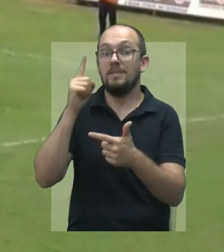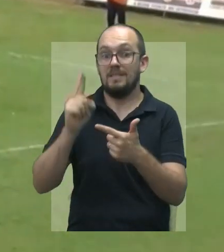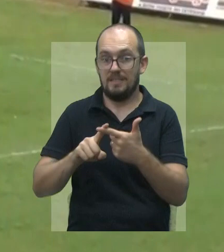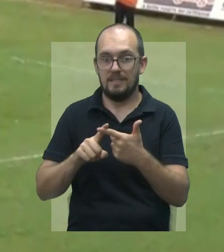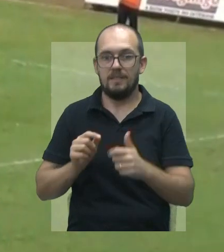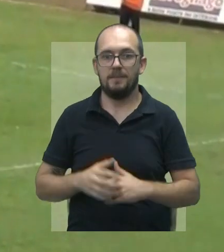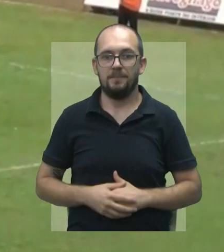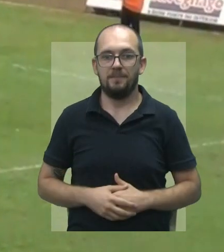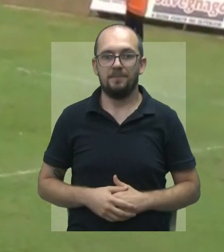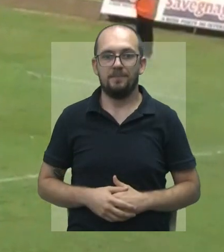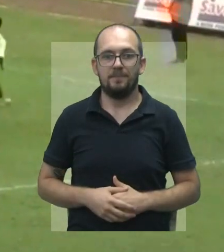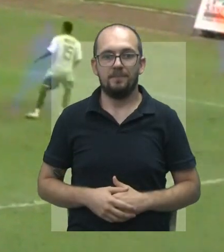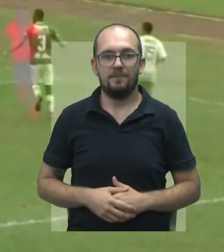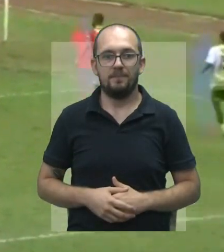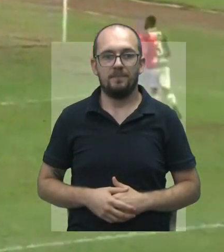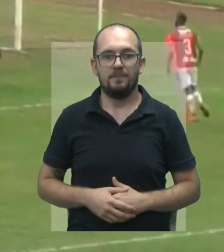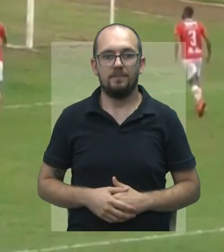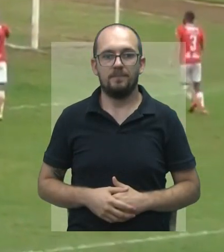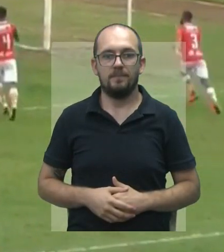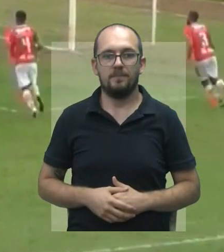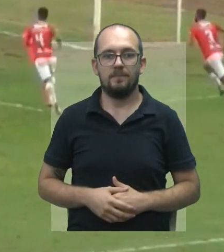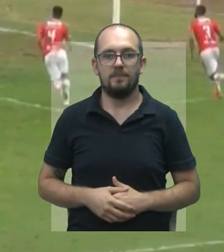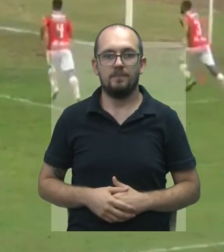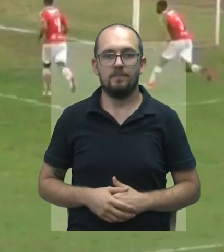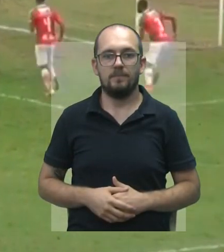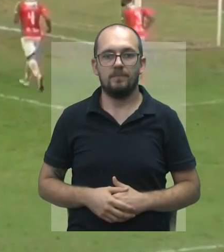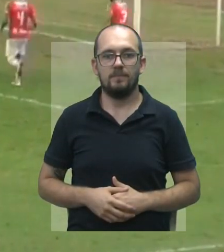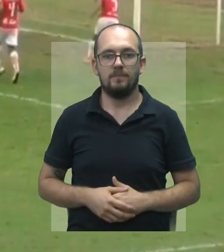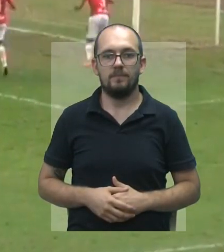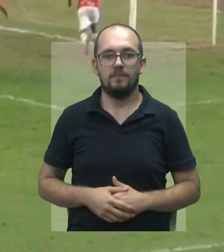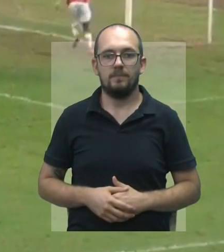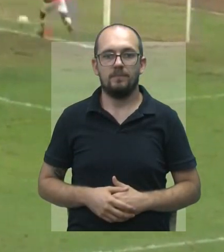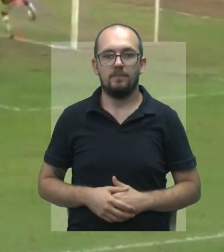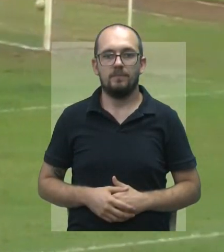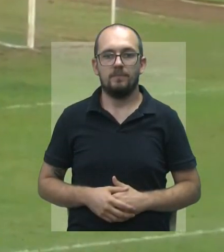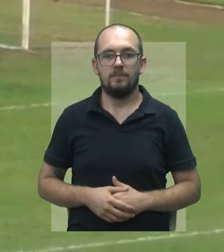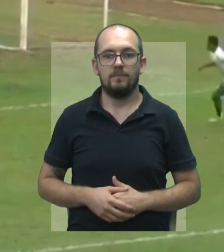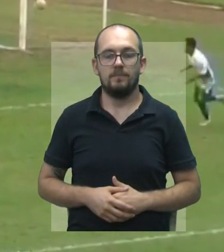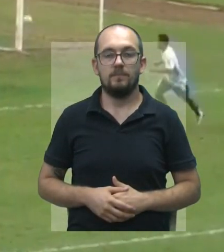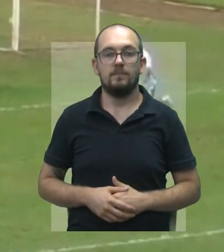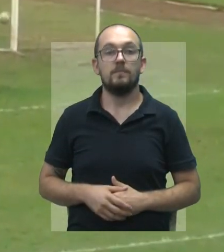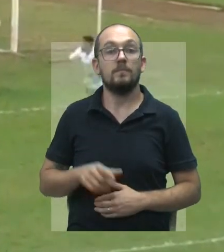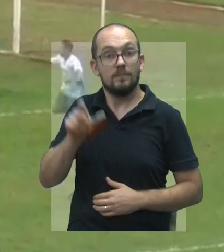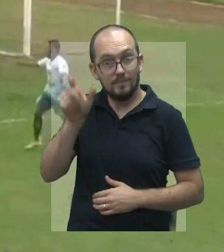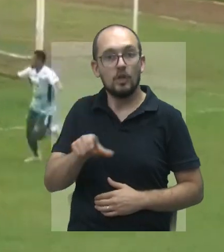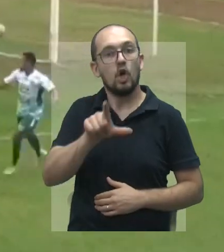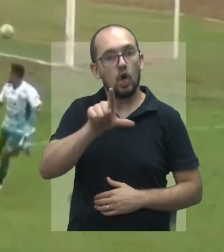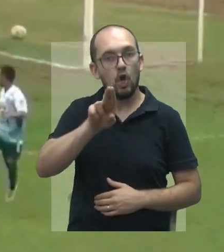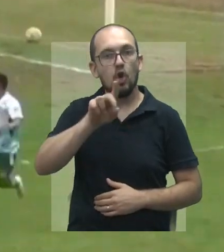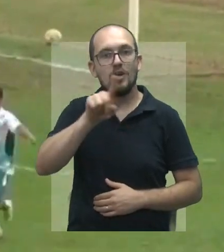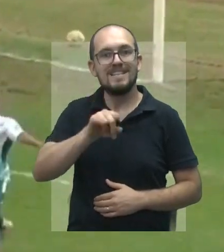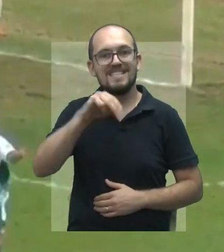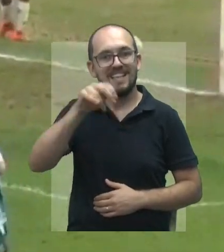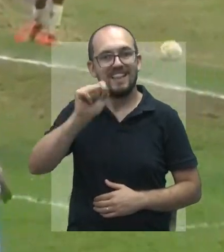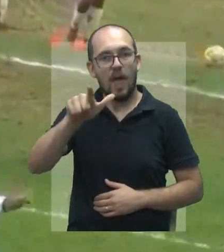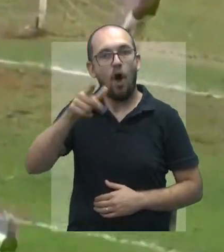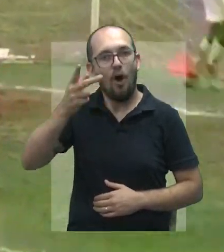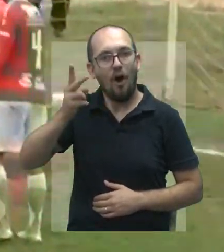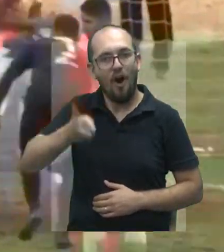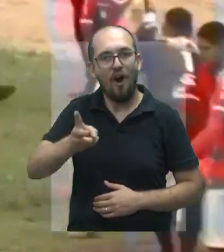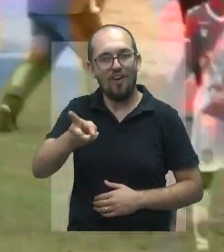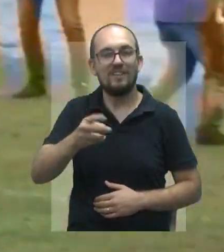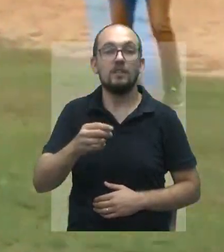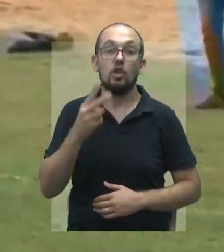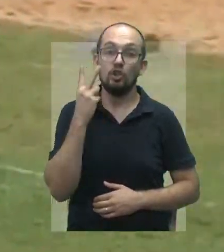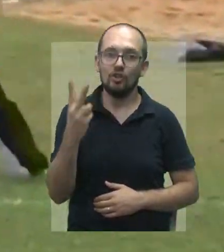Gabriel Húngaro, número 15, cruzou, quem desviou essa bola foi o Wesley, sobrou para ele, Luzinel, 2-0 aos